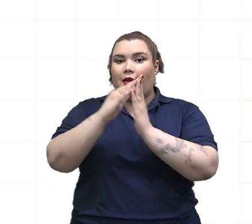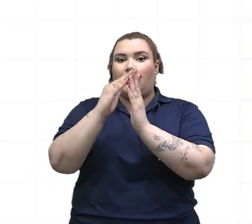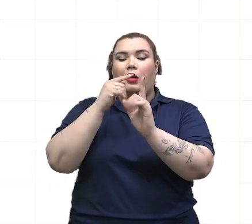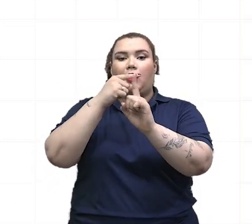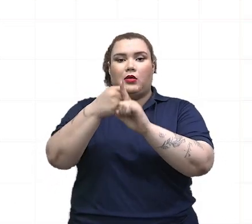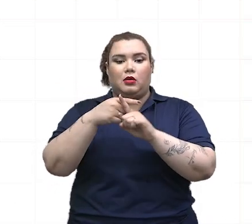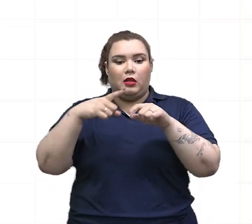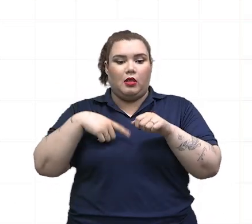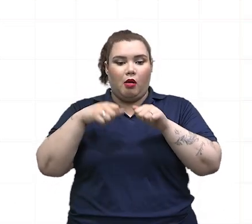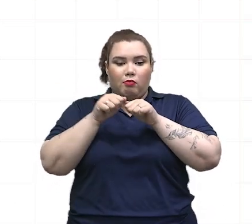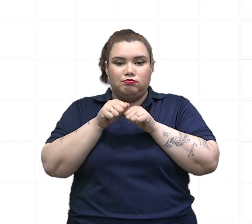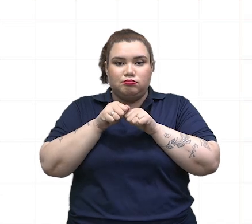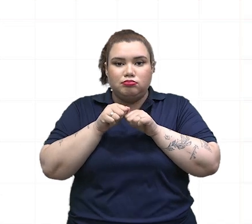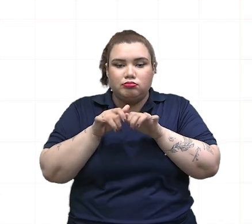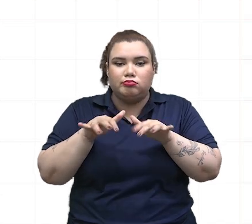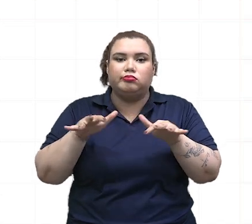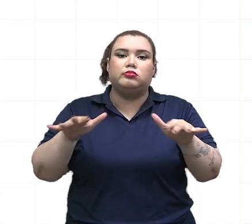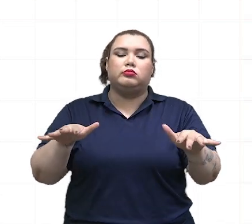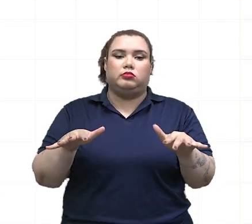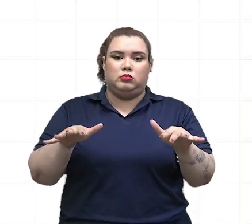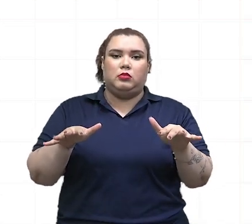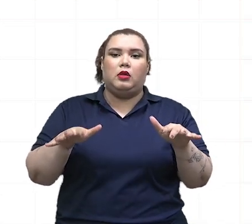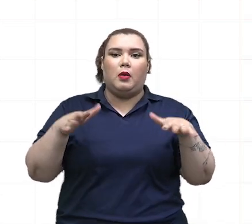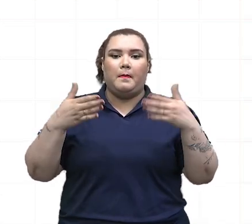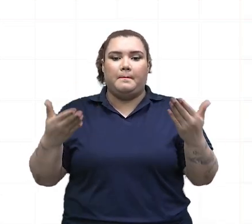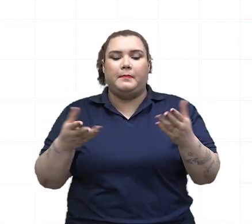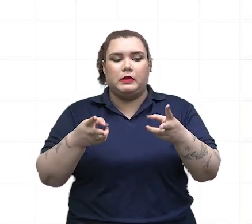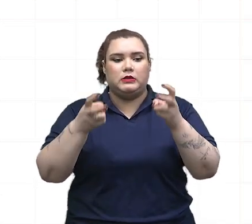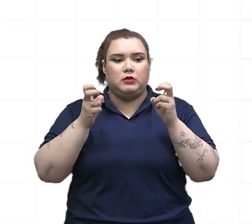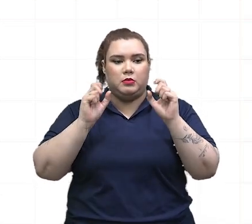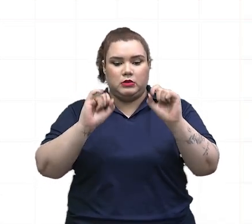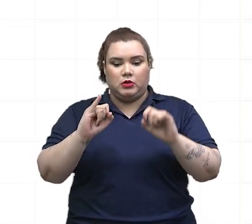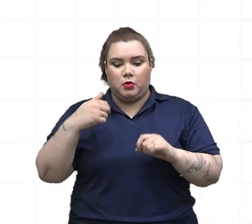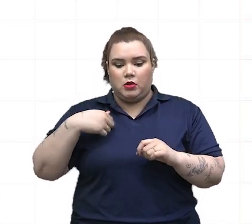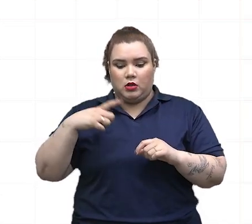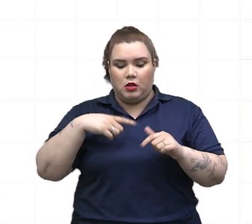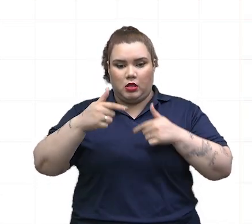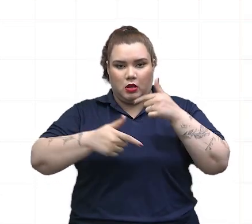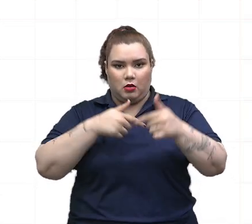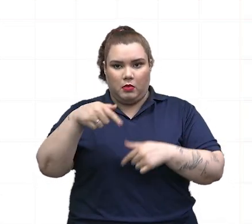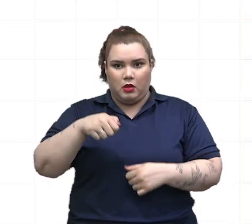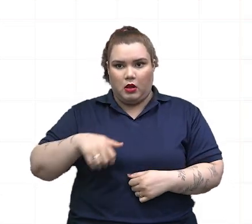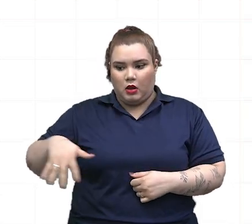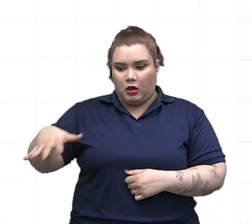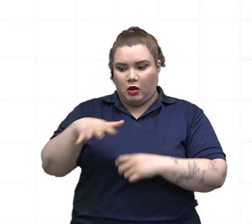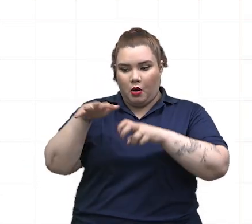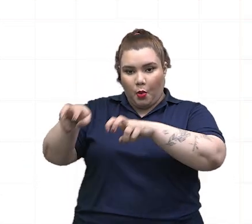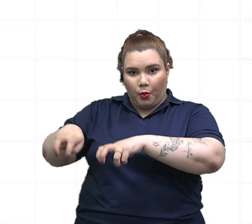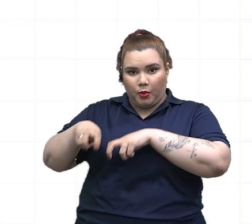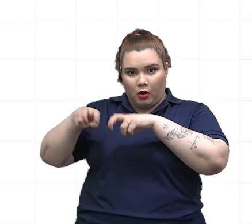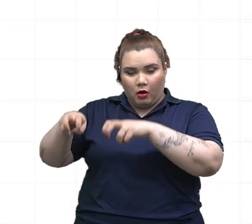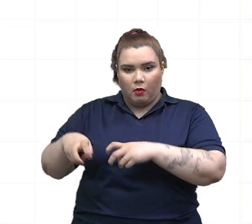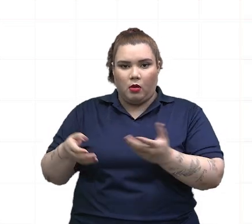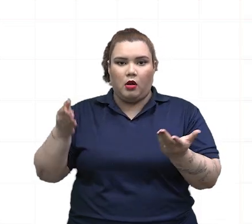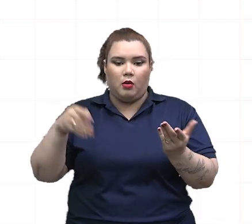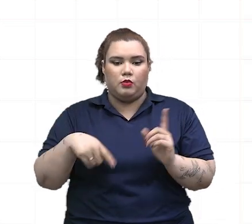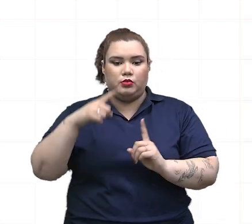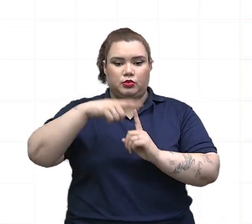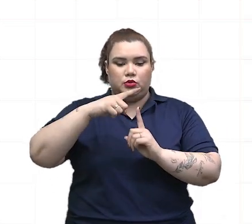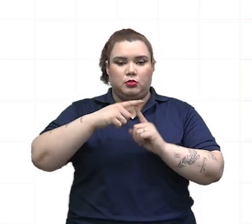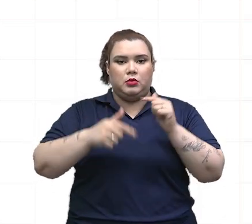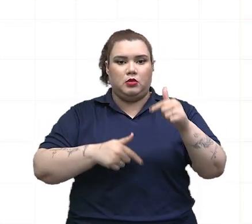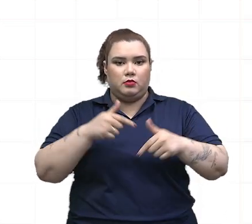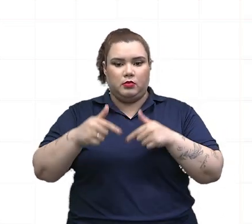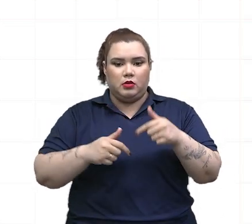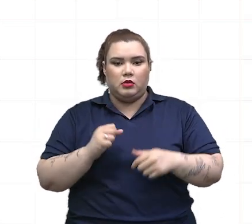essa expansão. E observa, se eu estou trabalhando nessa parte da ruralização, é uma forma de trabalho.